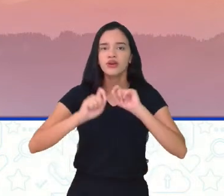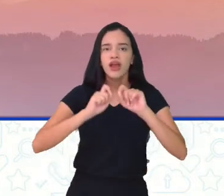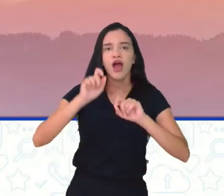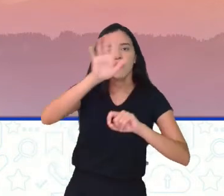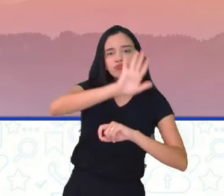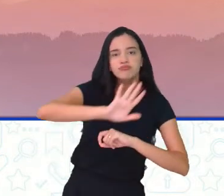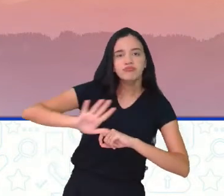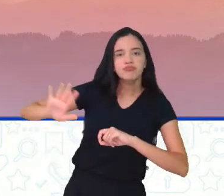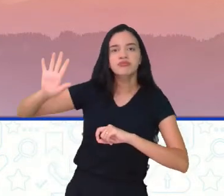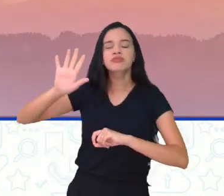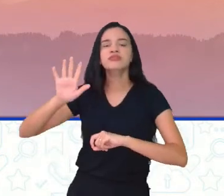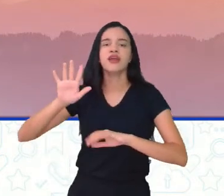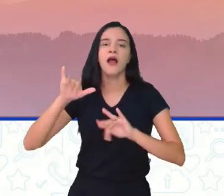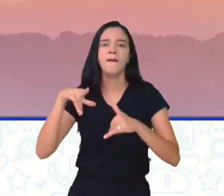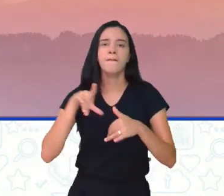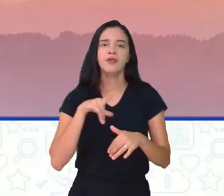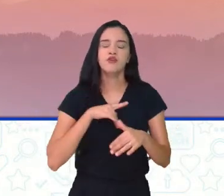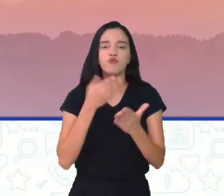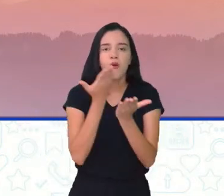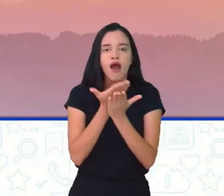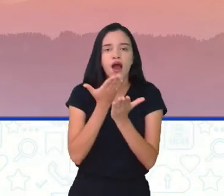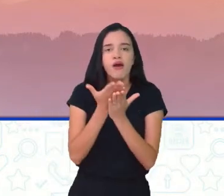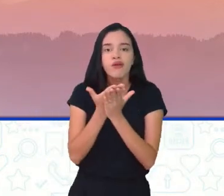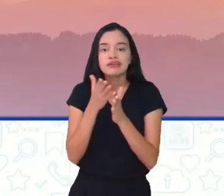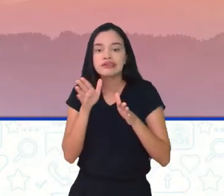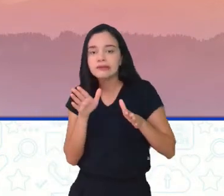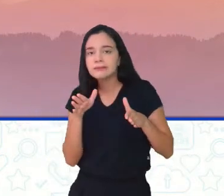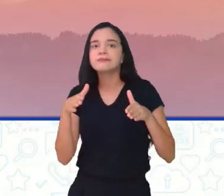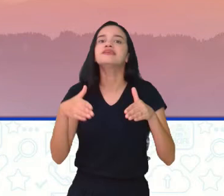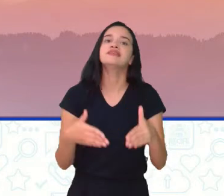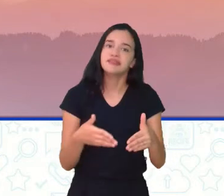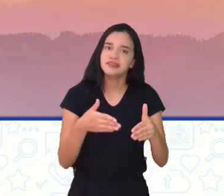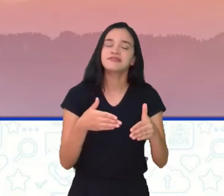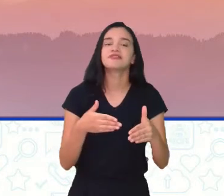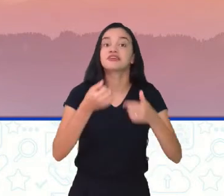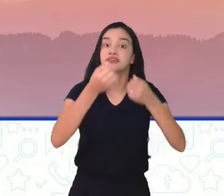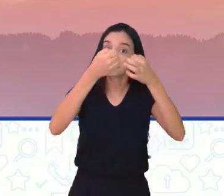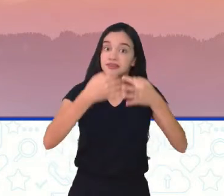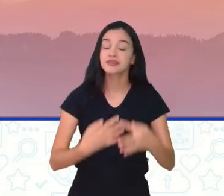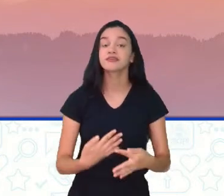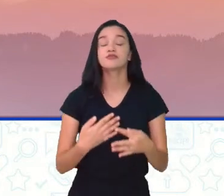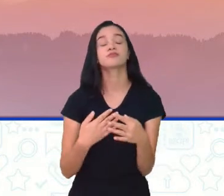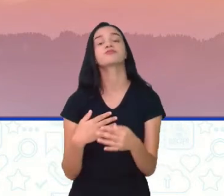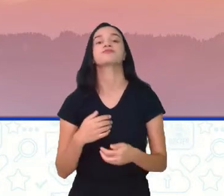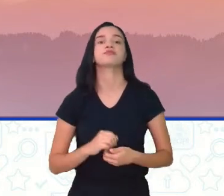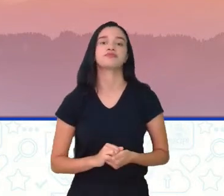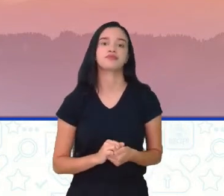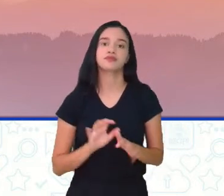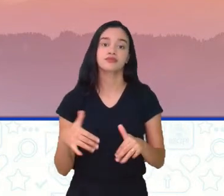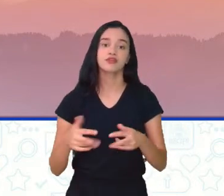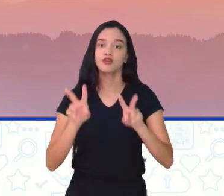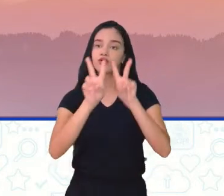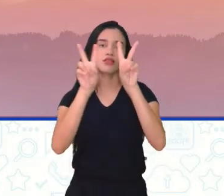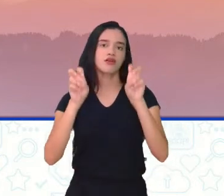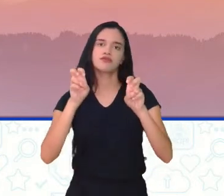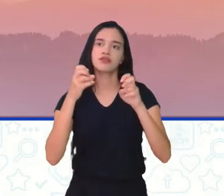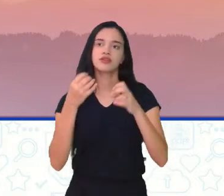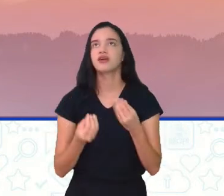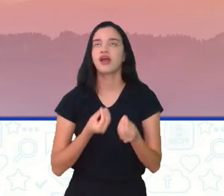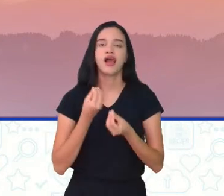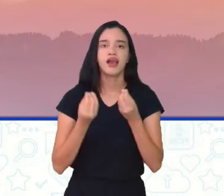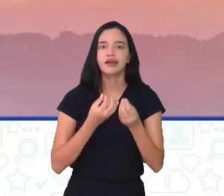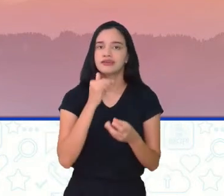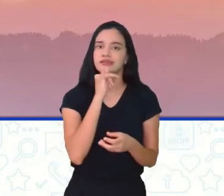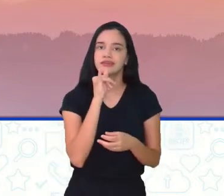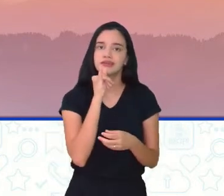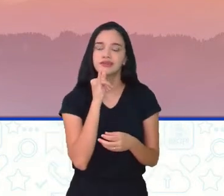gente teve uma aula aqui específica falando sobre a paisagem. E aí, ó, muitas vezes ela foi definida como aquilo